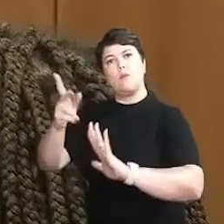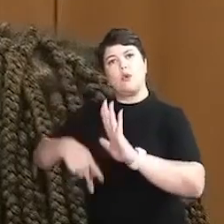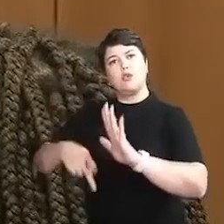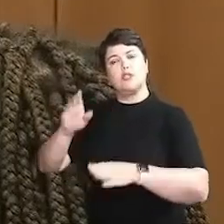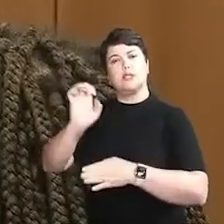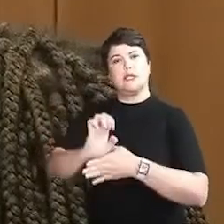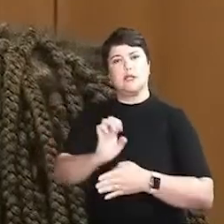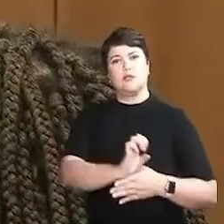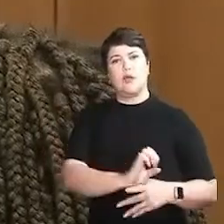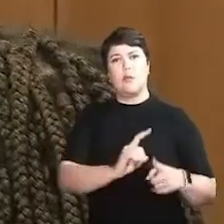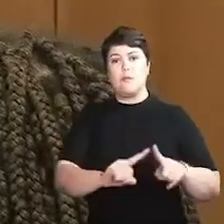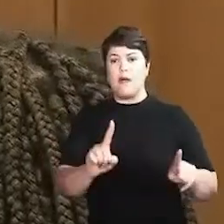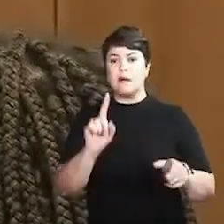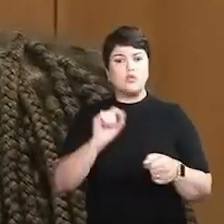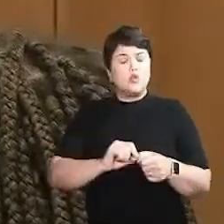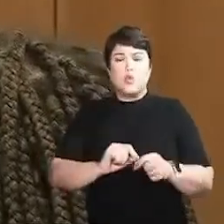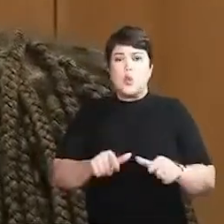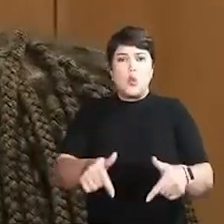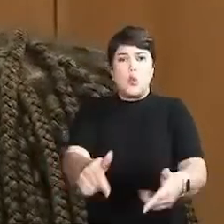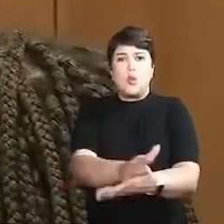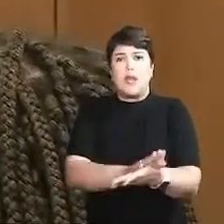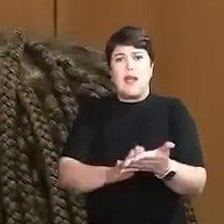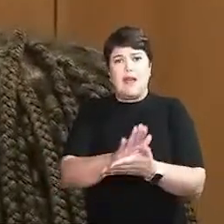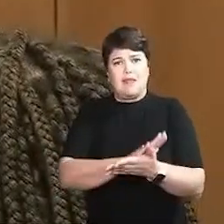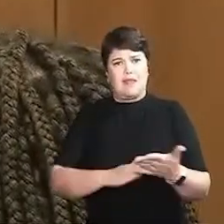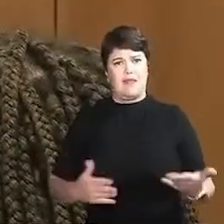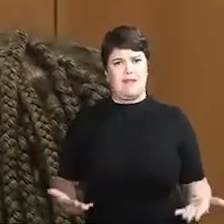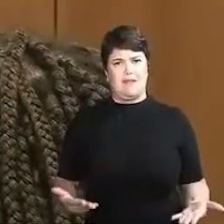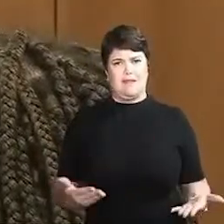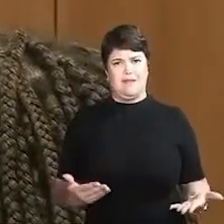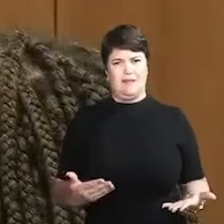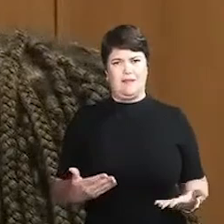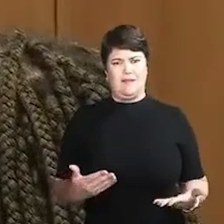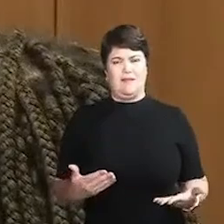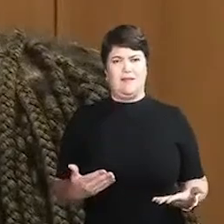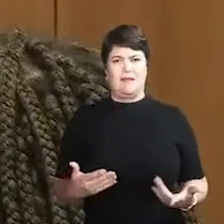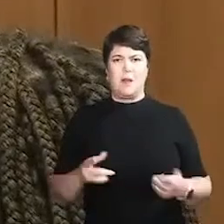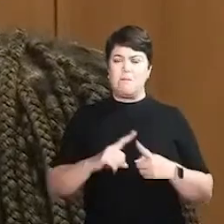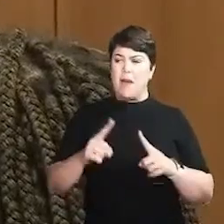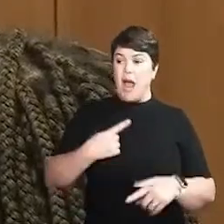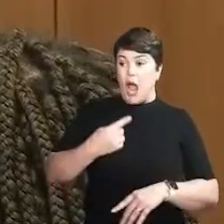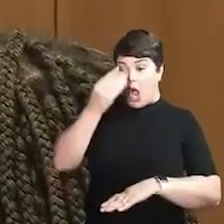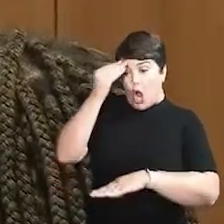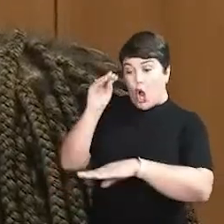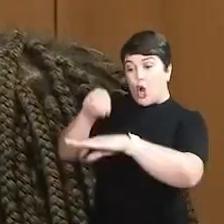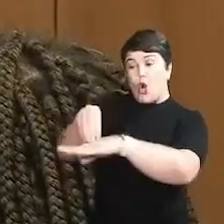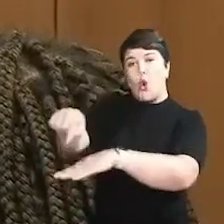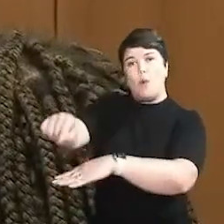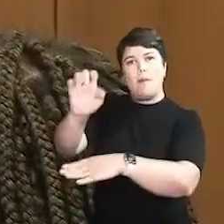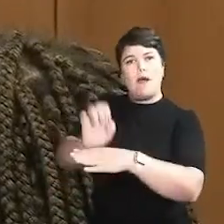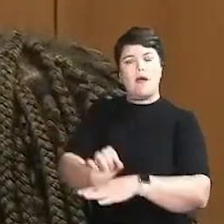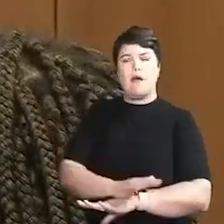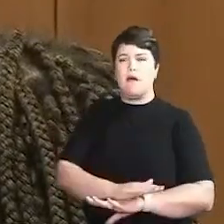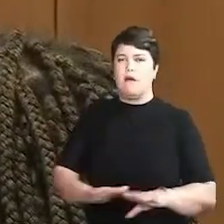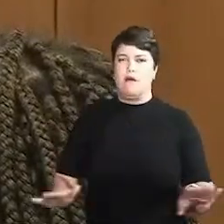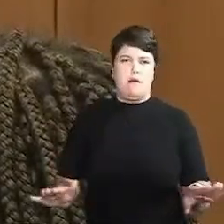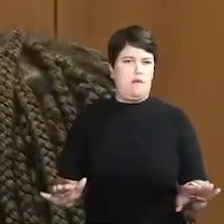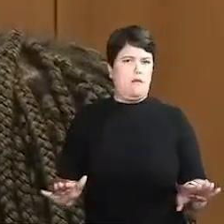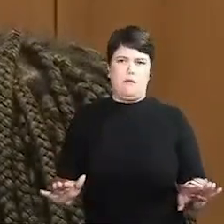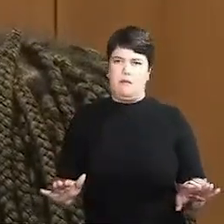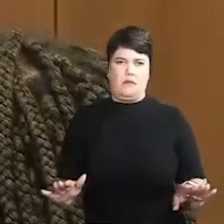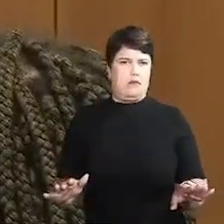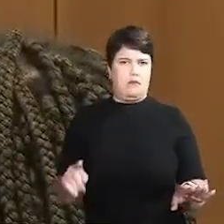estaduais e não executados não culpa os estados não os